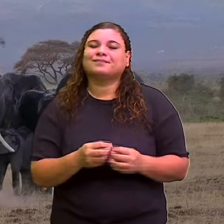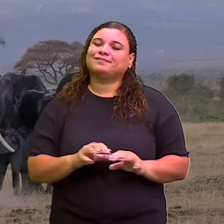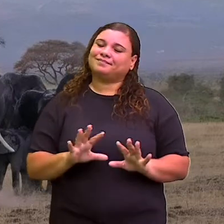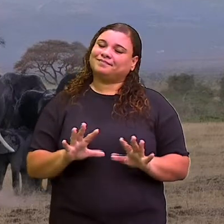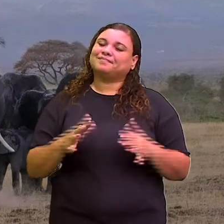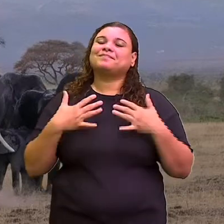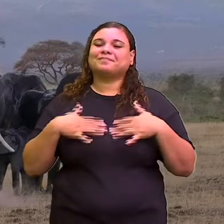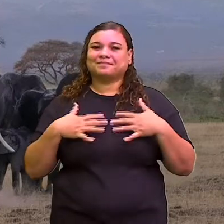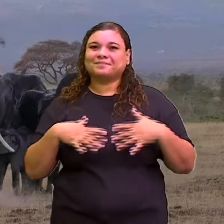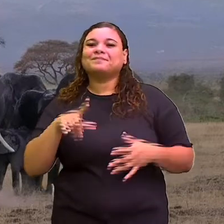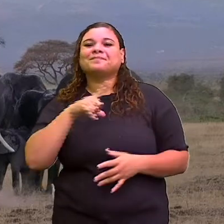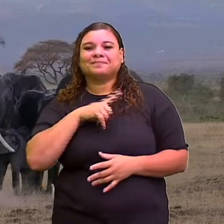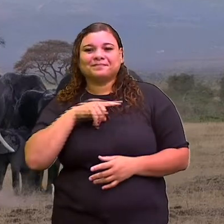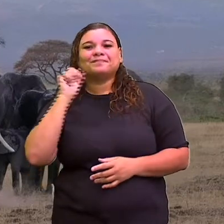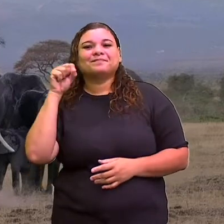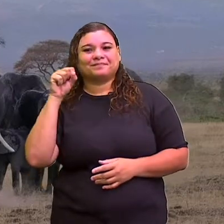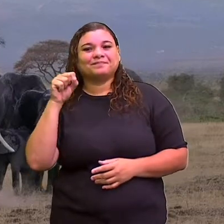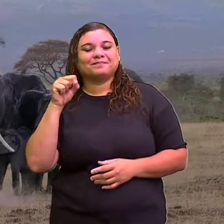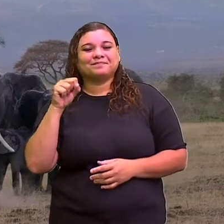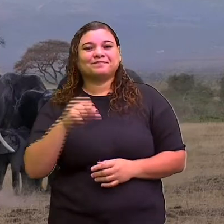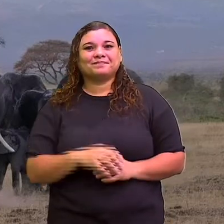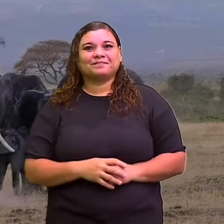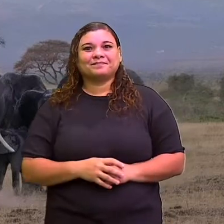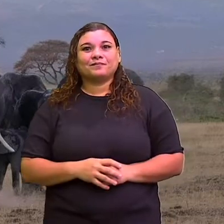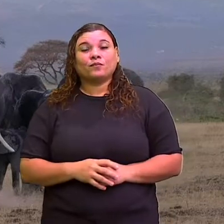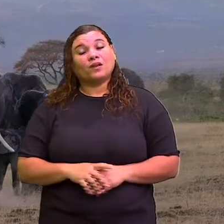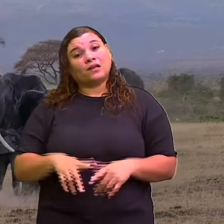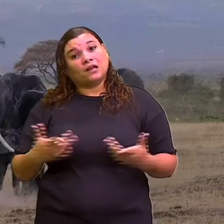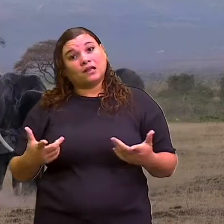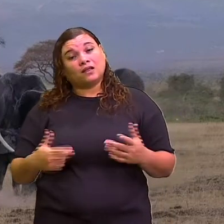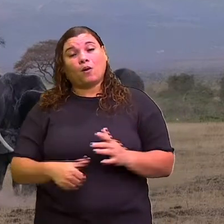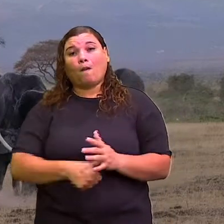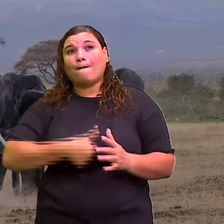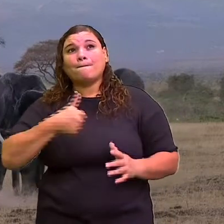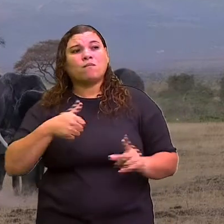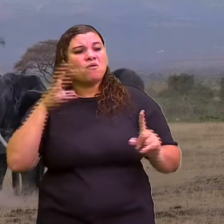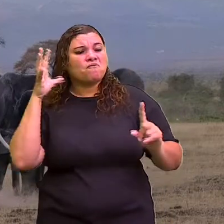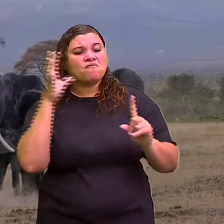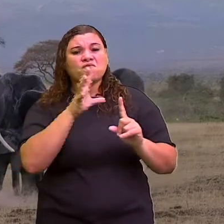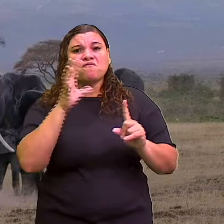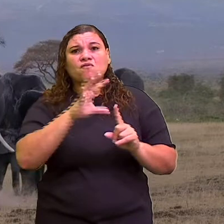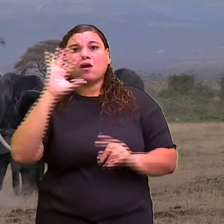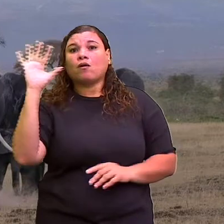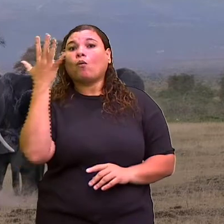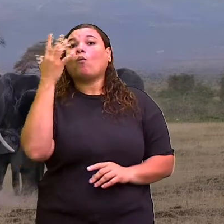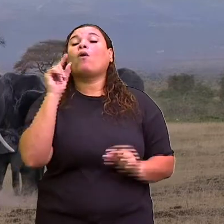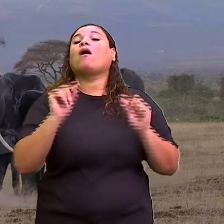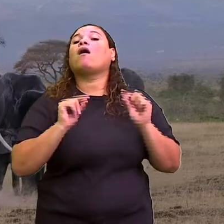Lembrando, o primeiro fator que influencia o clima é a latitude.